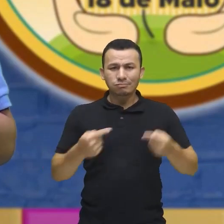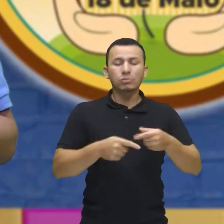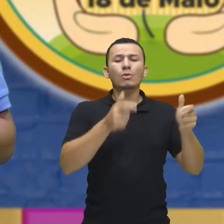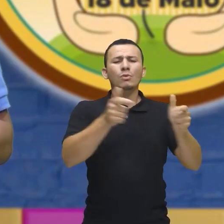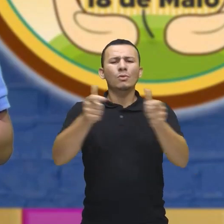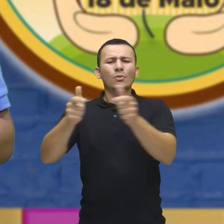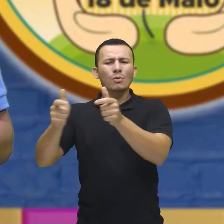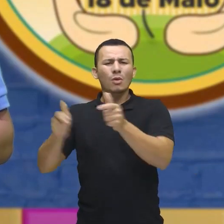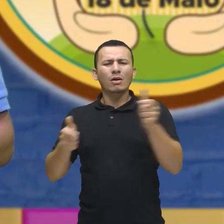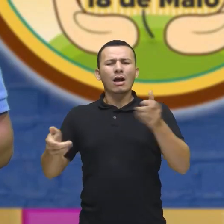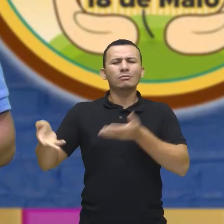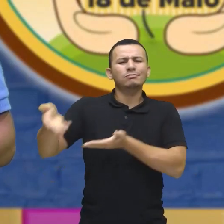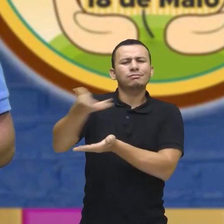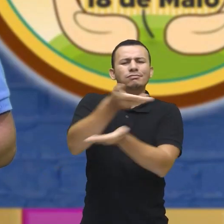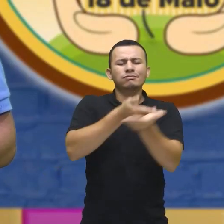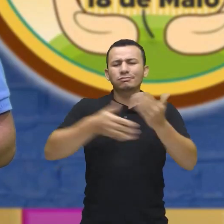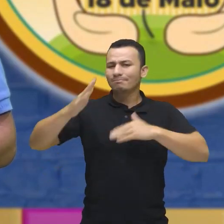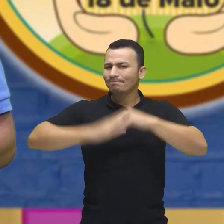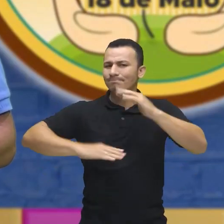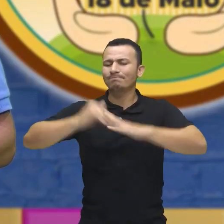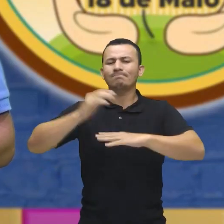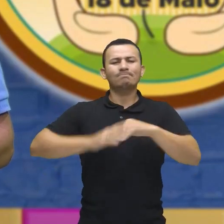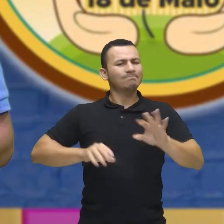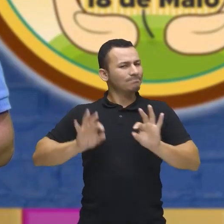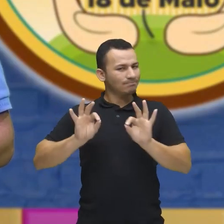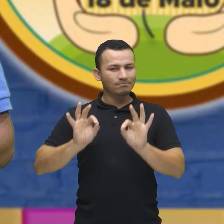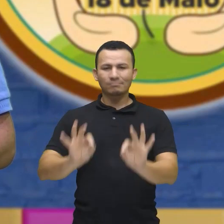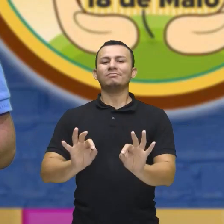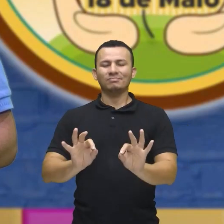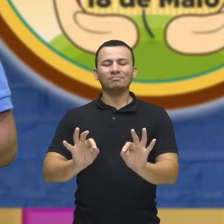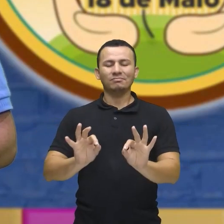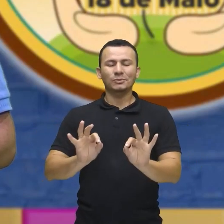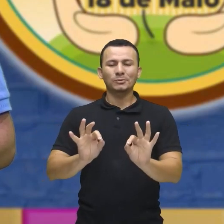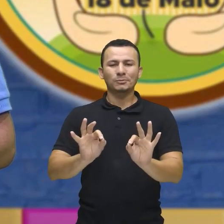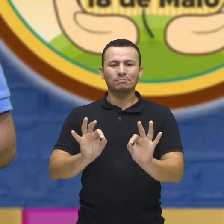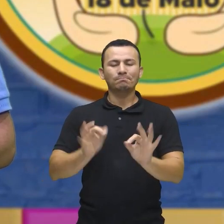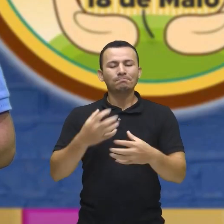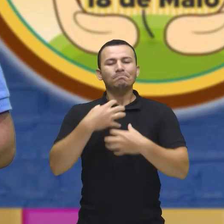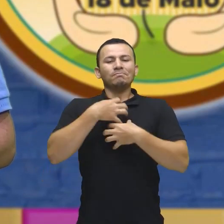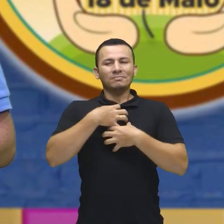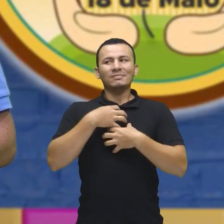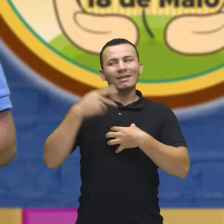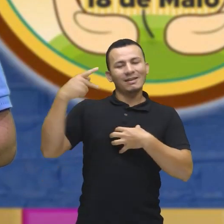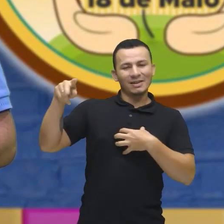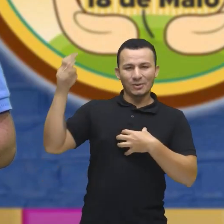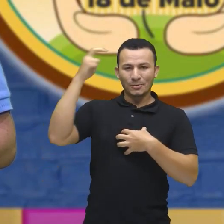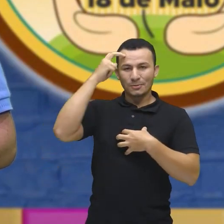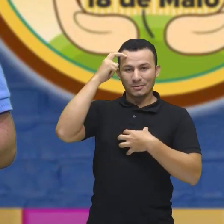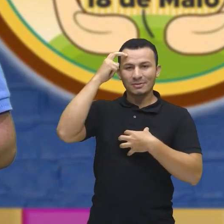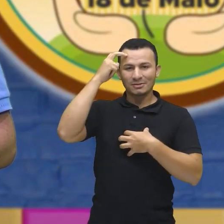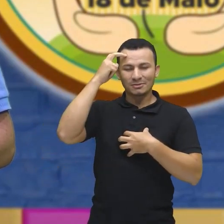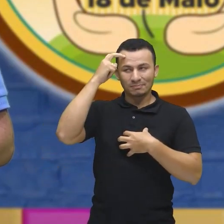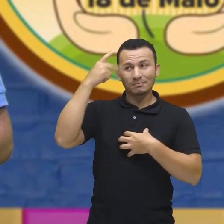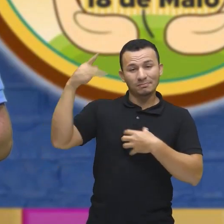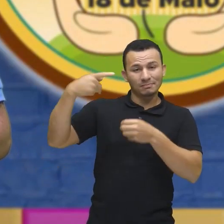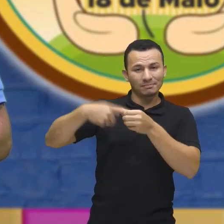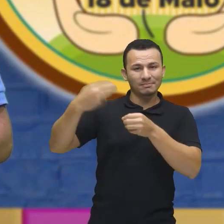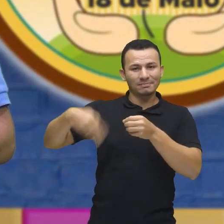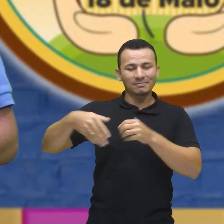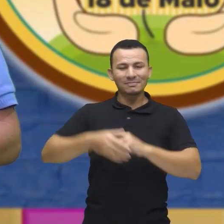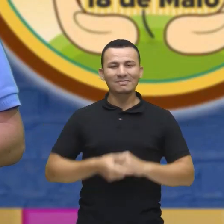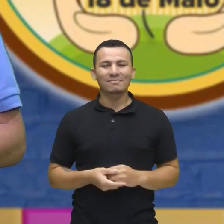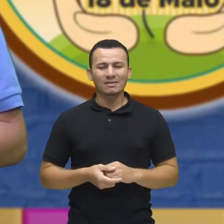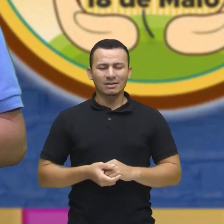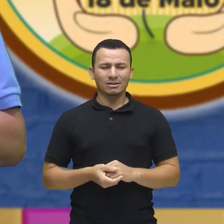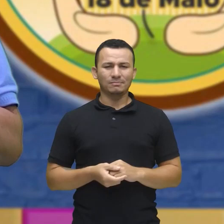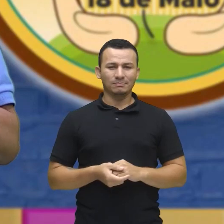tudo envolve o quê? Profissionais, que para despertar a questão da cultura, certo? De Manacapuru. E aí